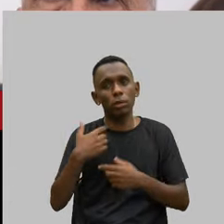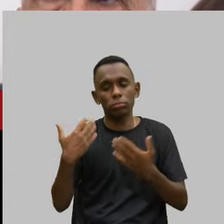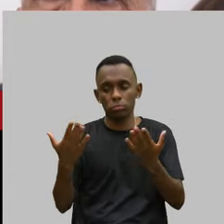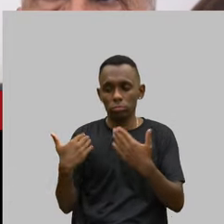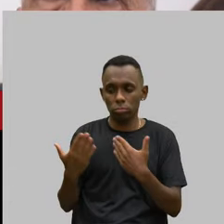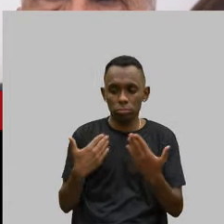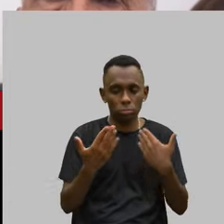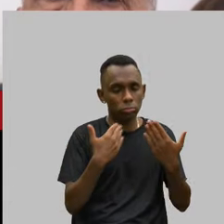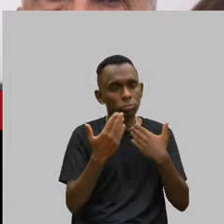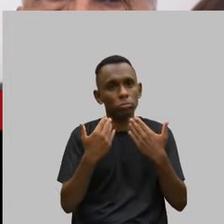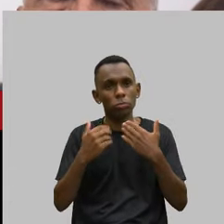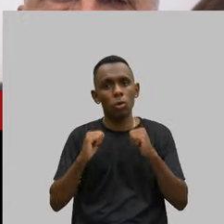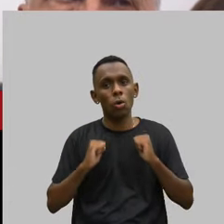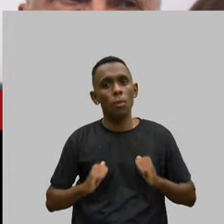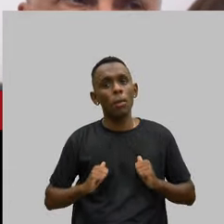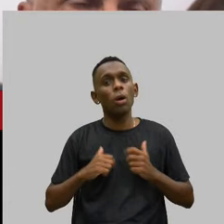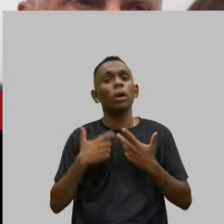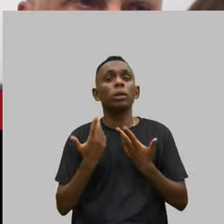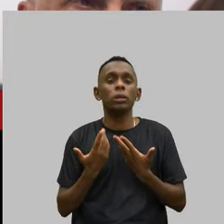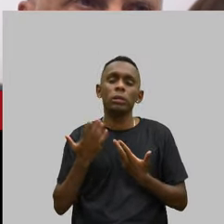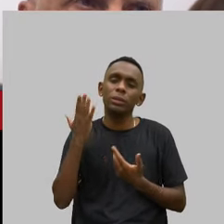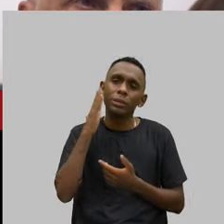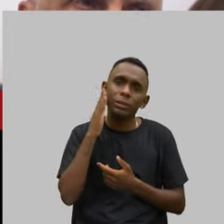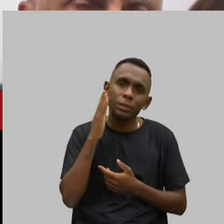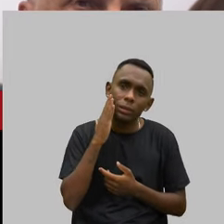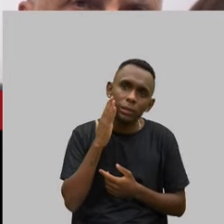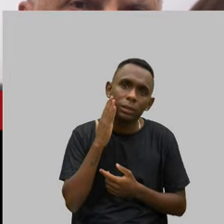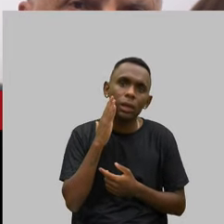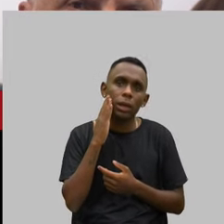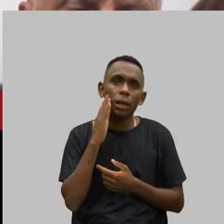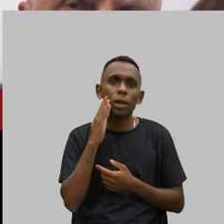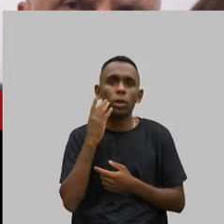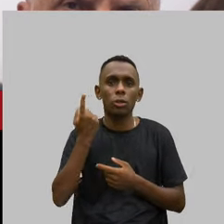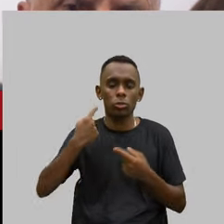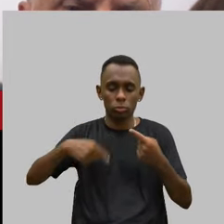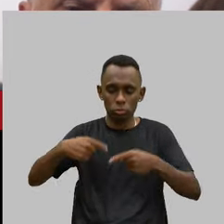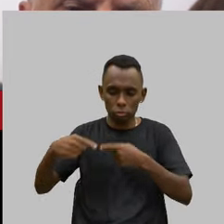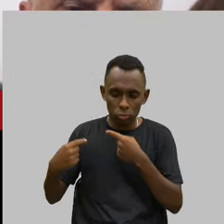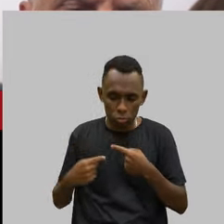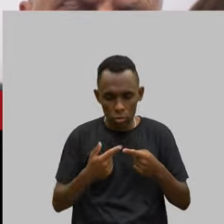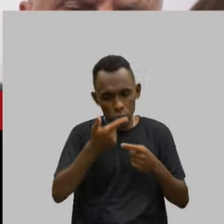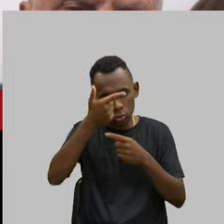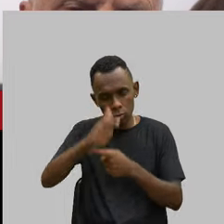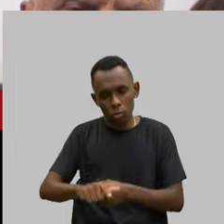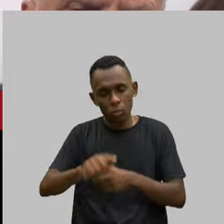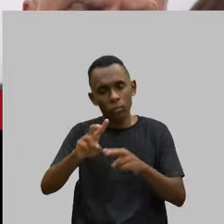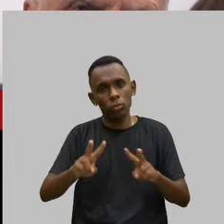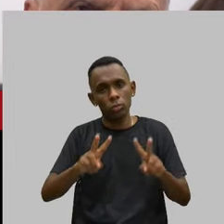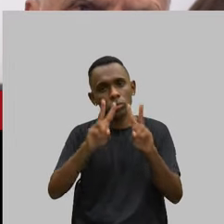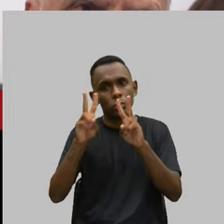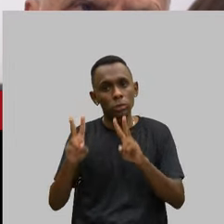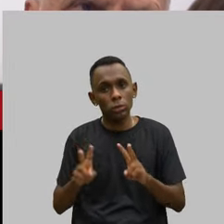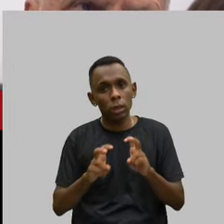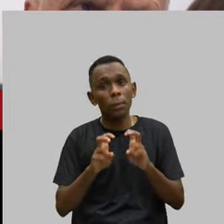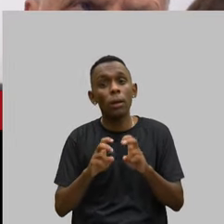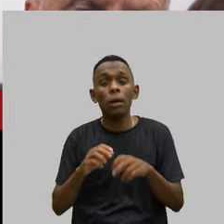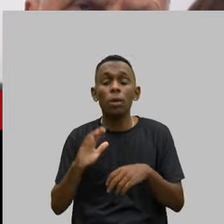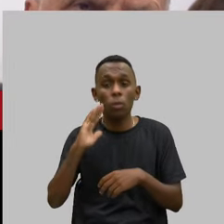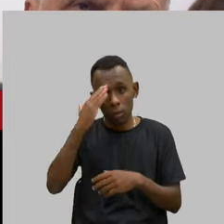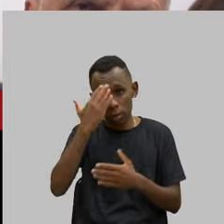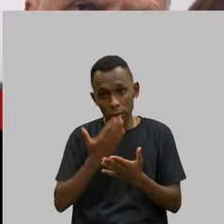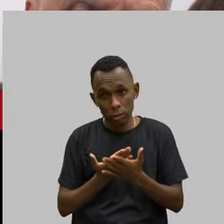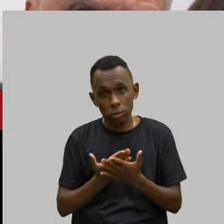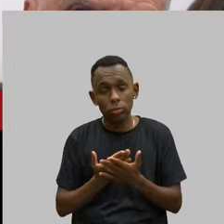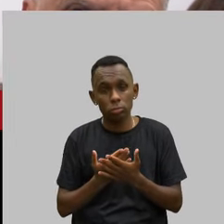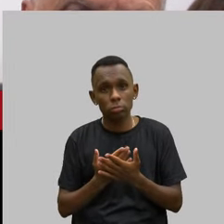Zema e por diversas vezes sei que reiteradas vezes Vamos sentar novamente para tratar sobre isso mas Mas eu acredito que